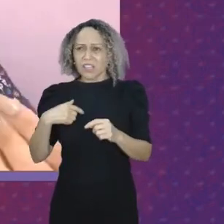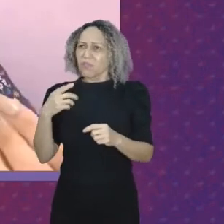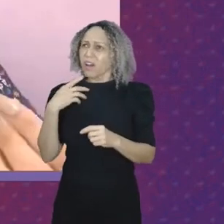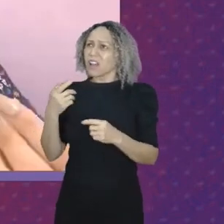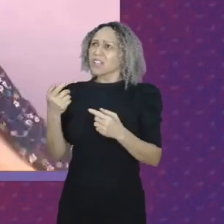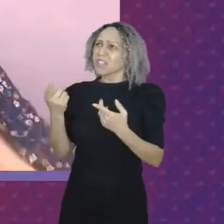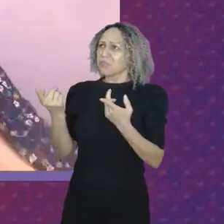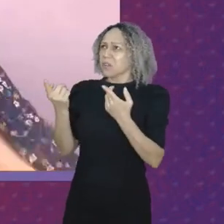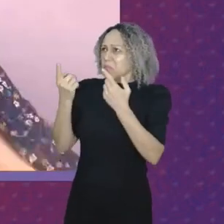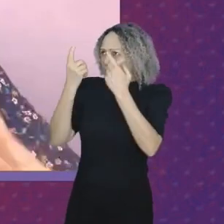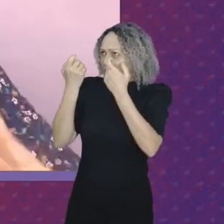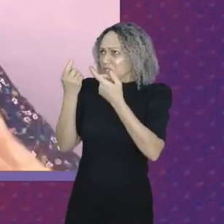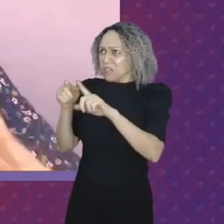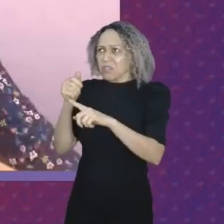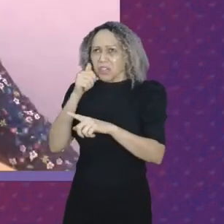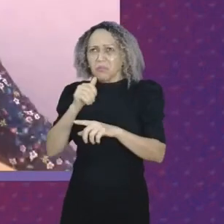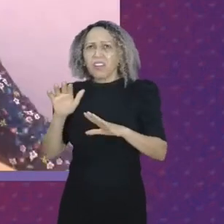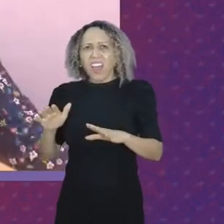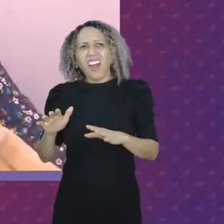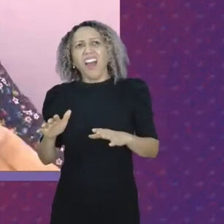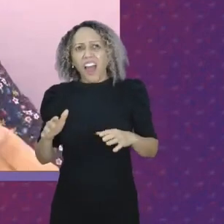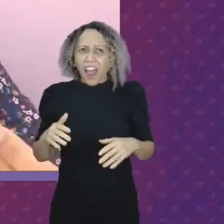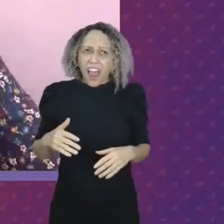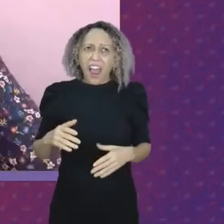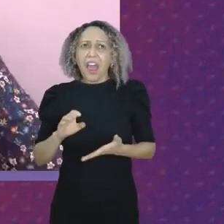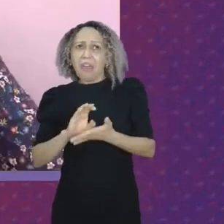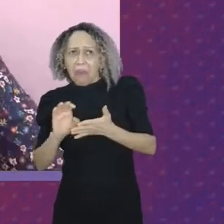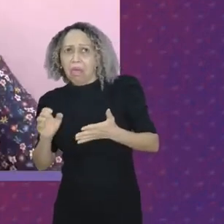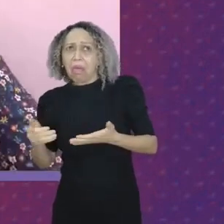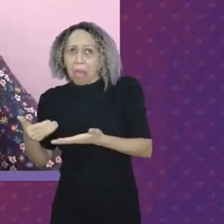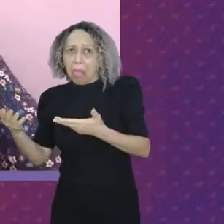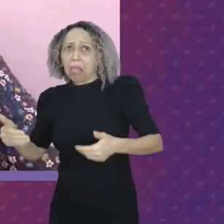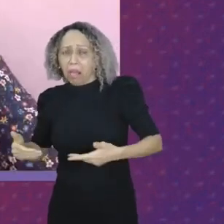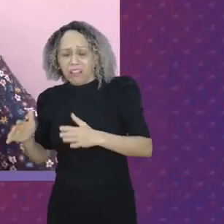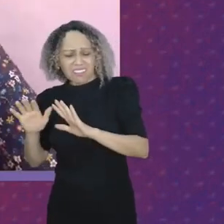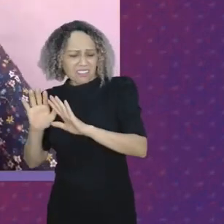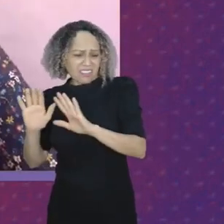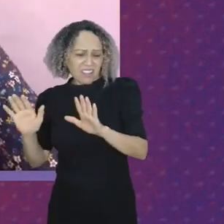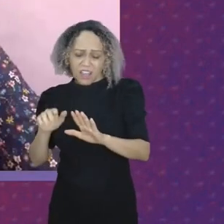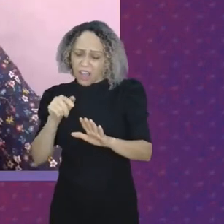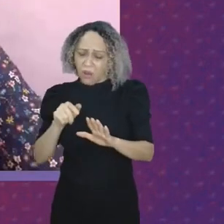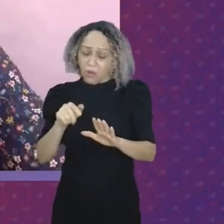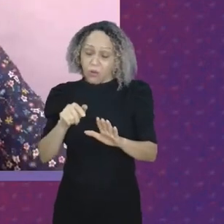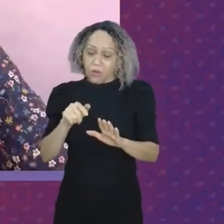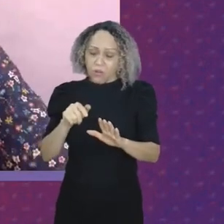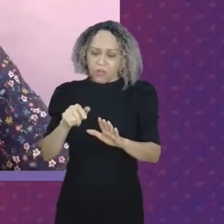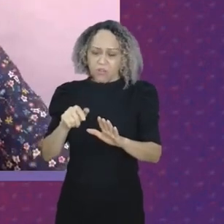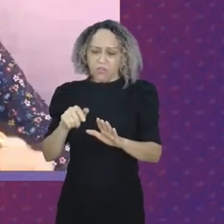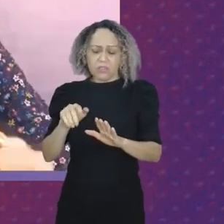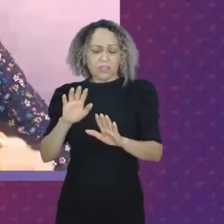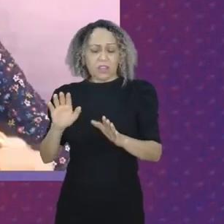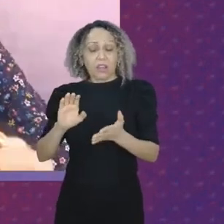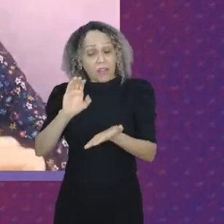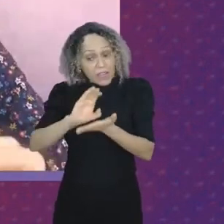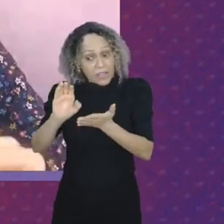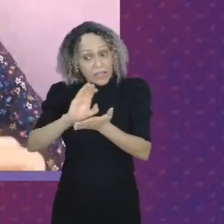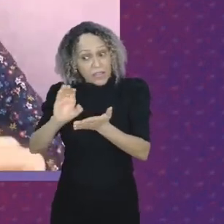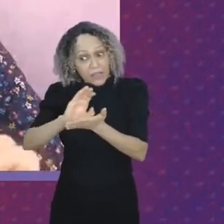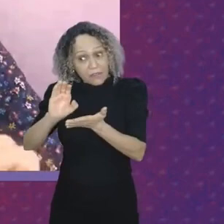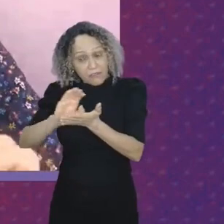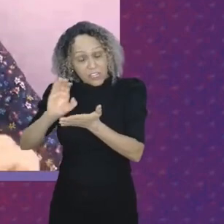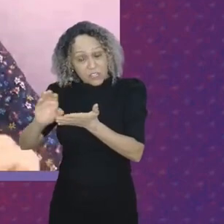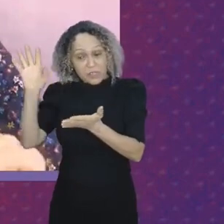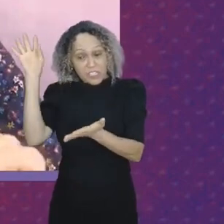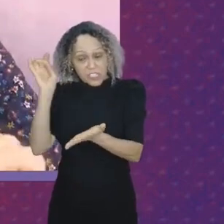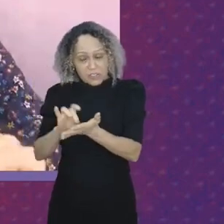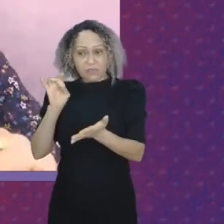pode pensar em ações de gasto, a gente tem que pensar em ações de investimento, que inclusive se você investir na assistência social, você garante que você não